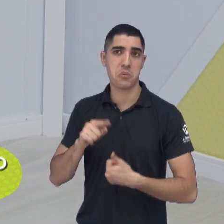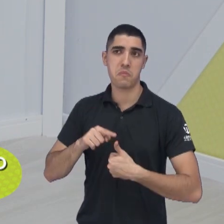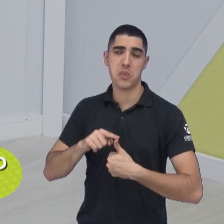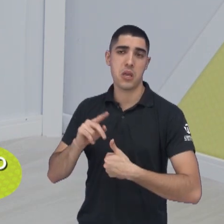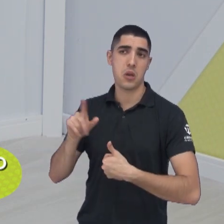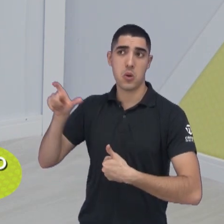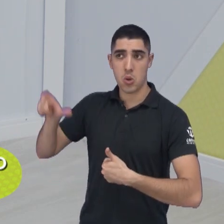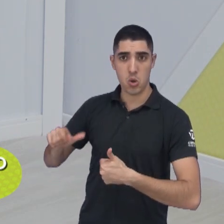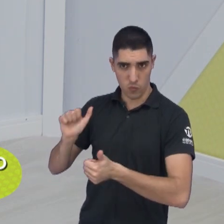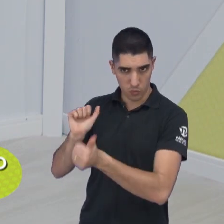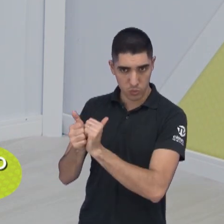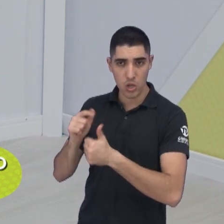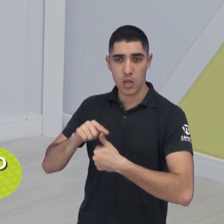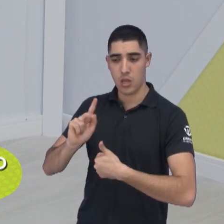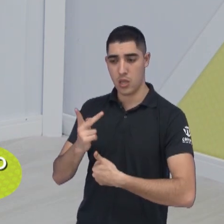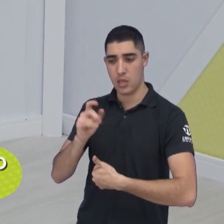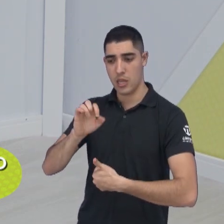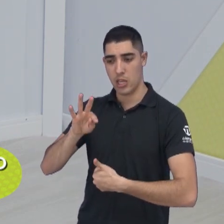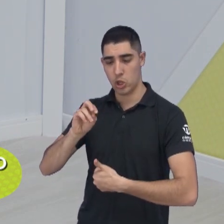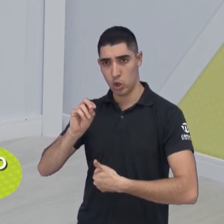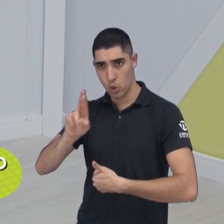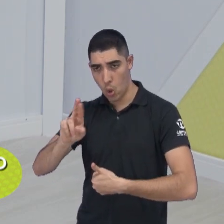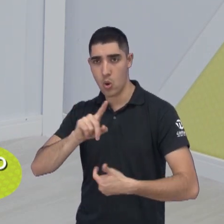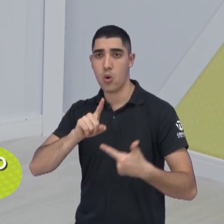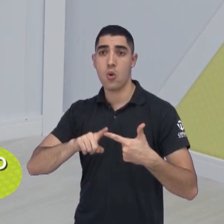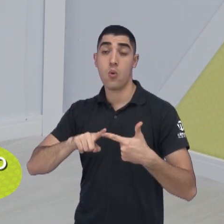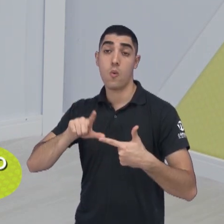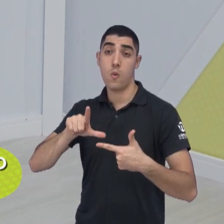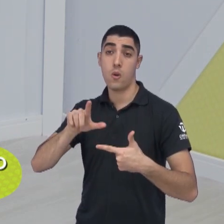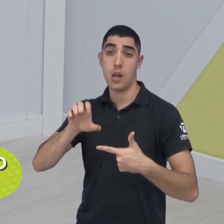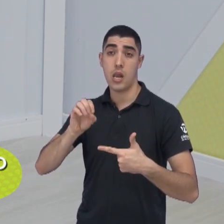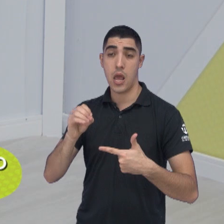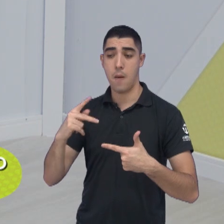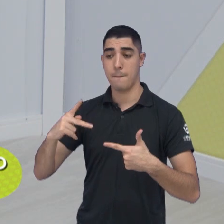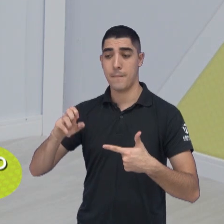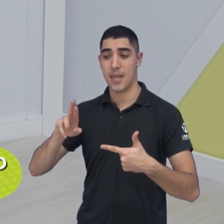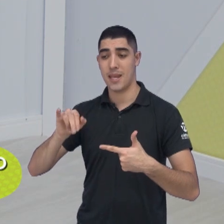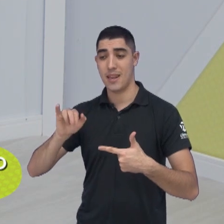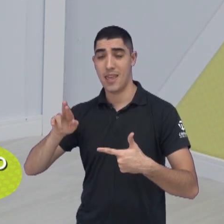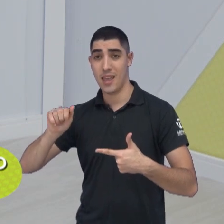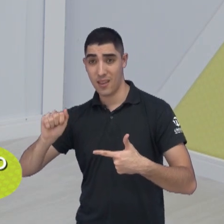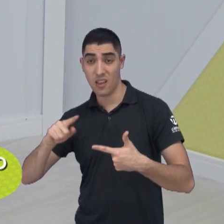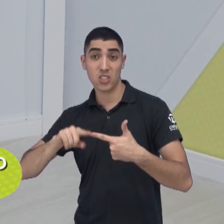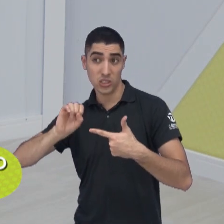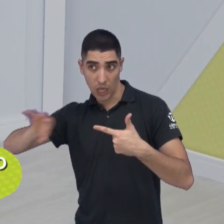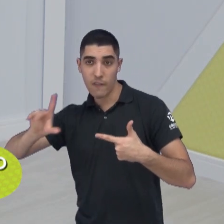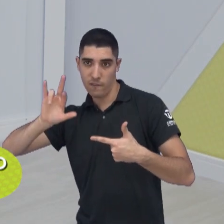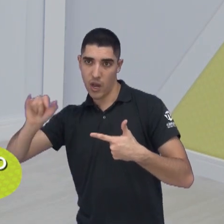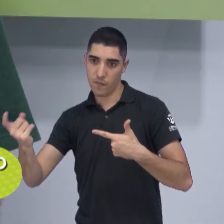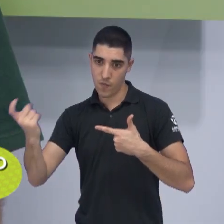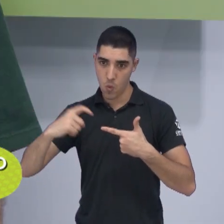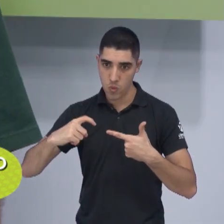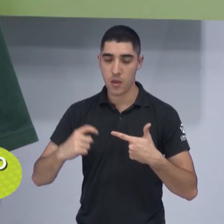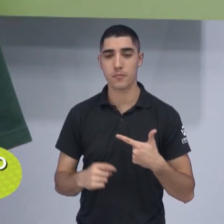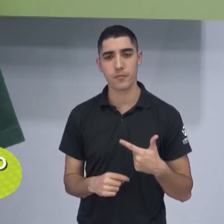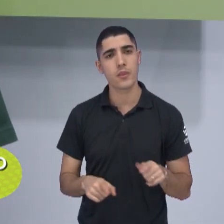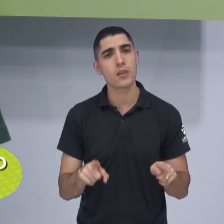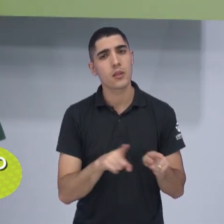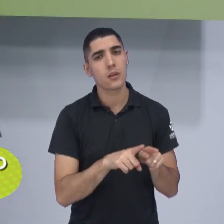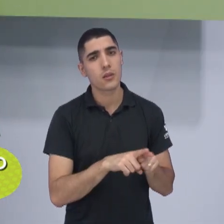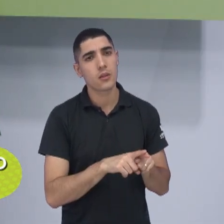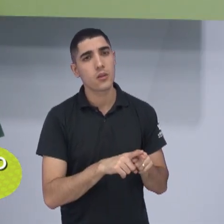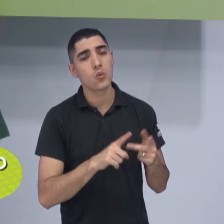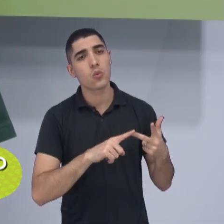jogador interessante. Tem o Léo Pereira, que saiu e deve voltar. Enfim, tem alguns jogadores... Serafim, que está jogando no... Quem?